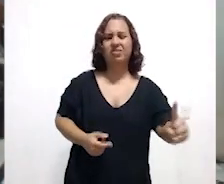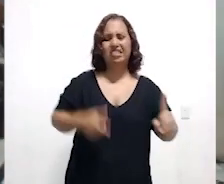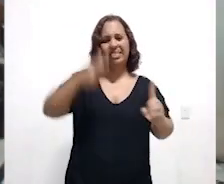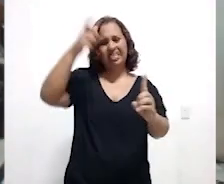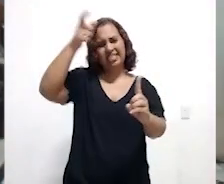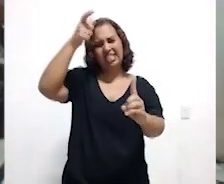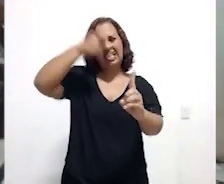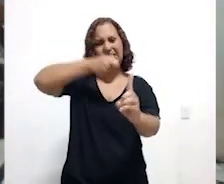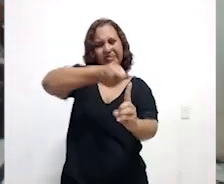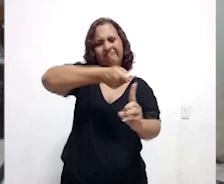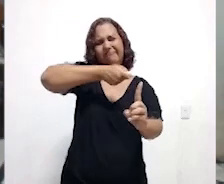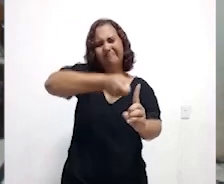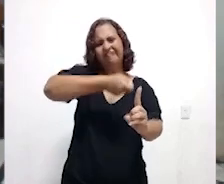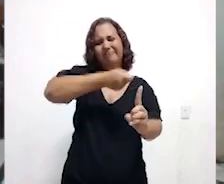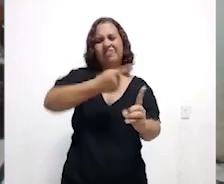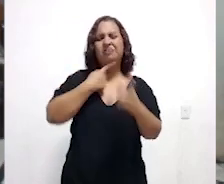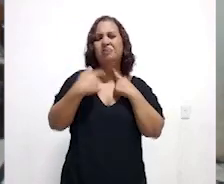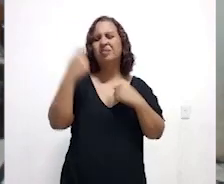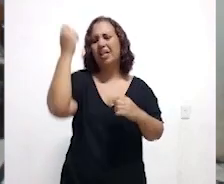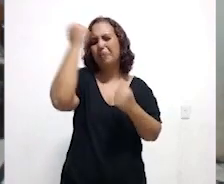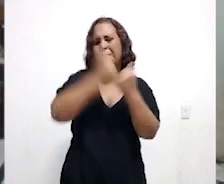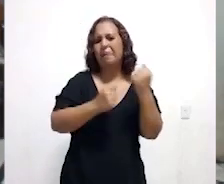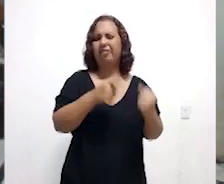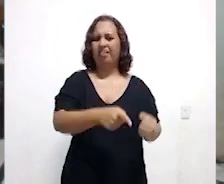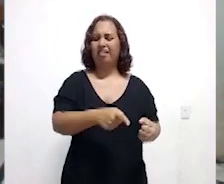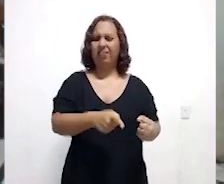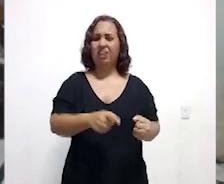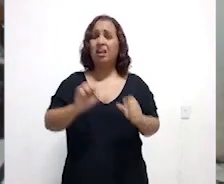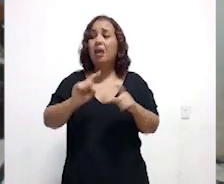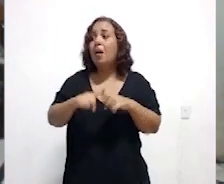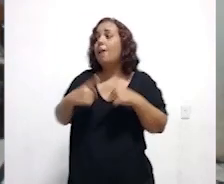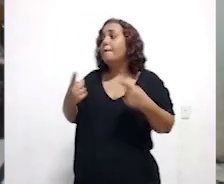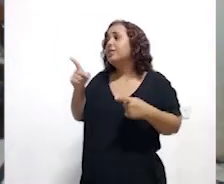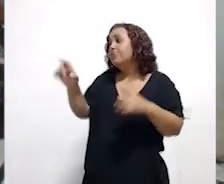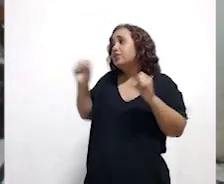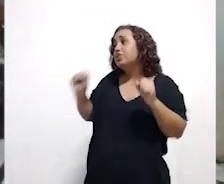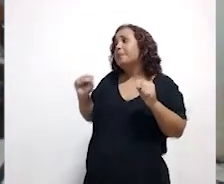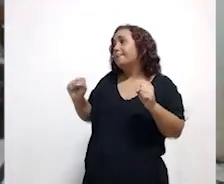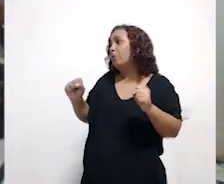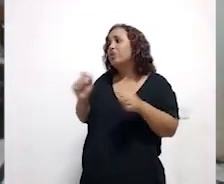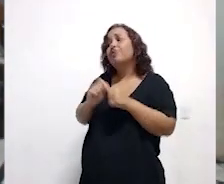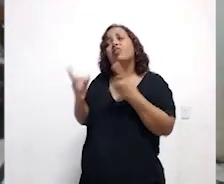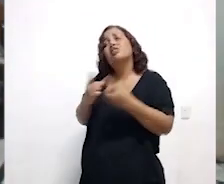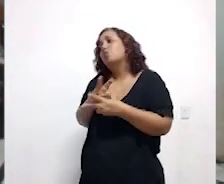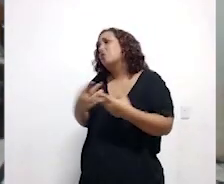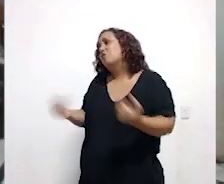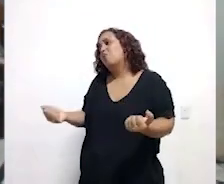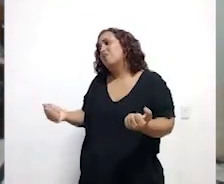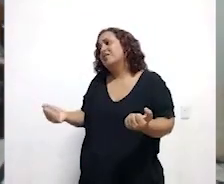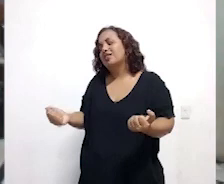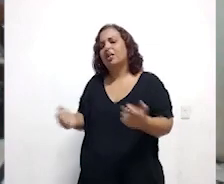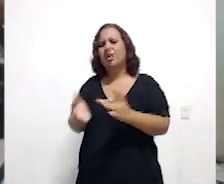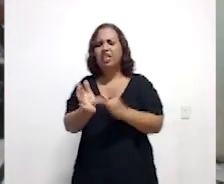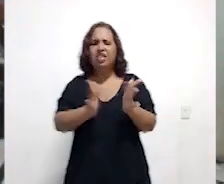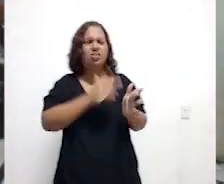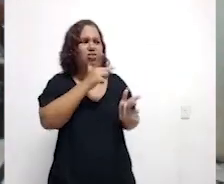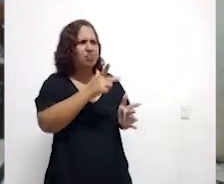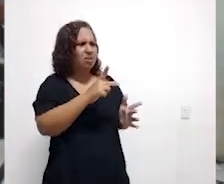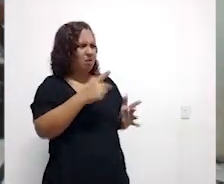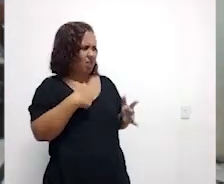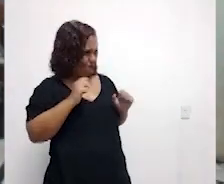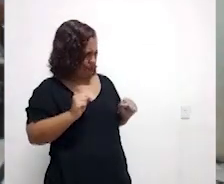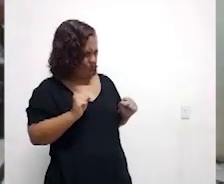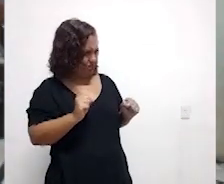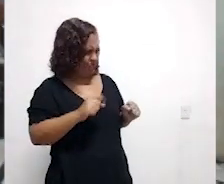Jesus. Tudo é possível àquele que crê. Imediatamente, o pai do menino exclamou: